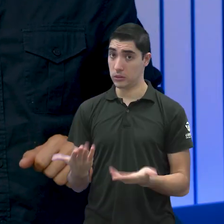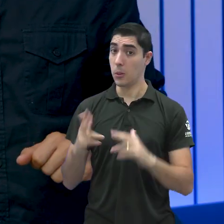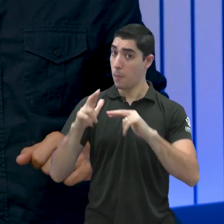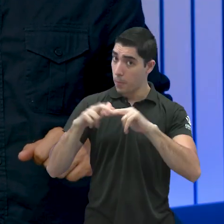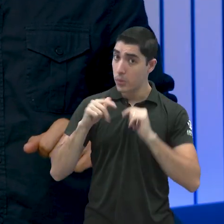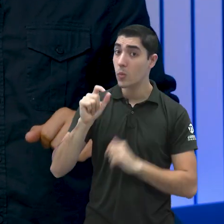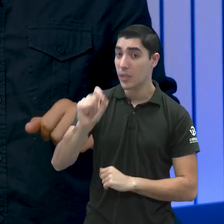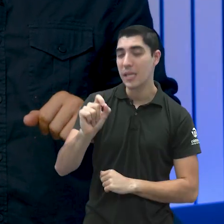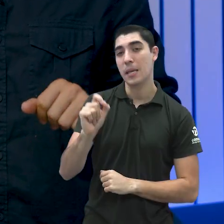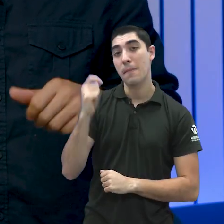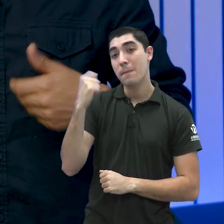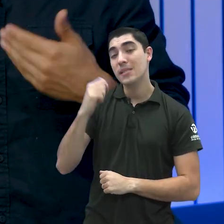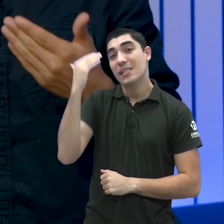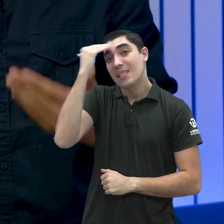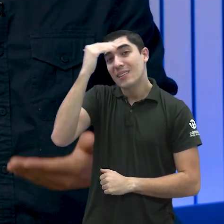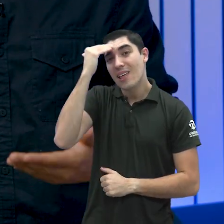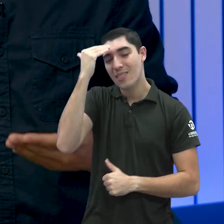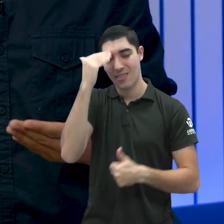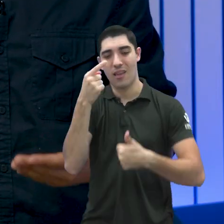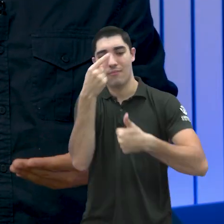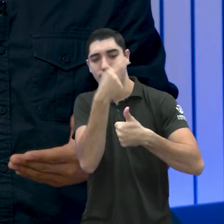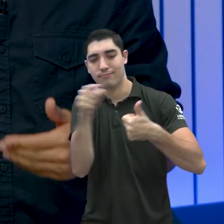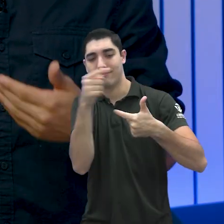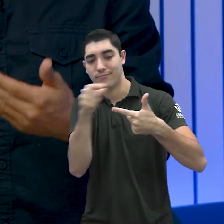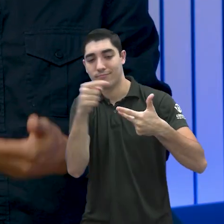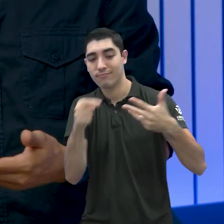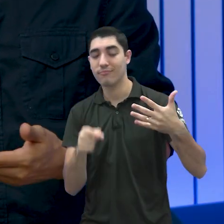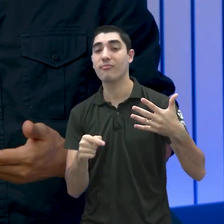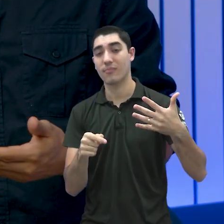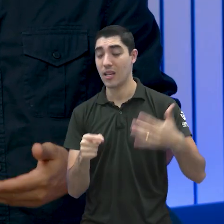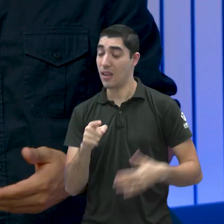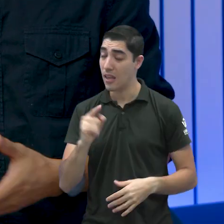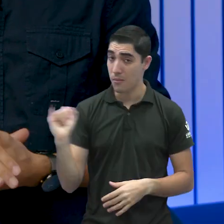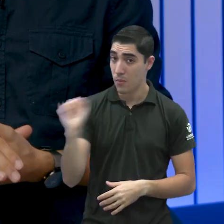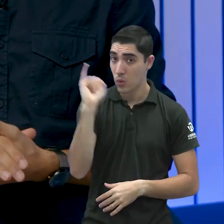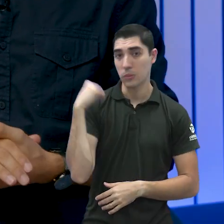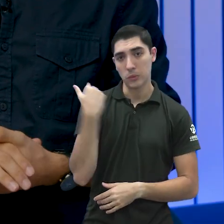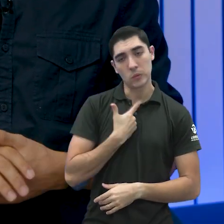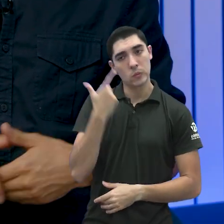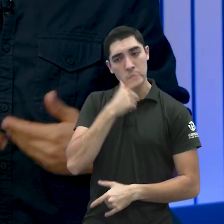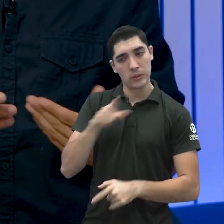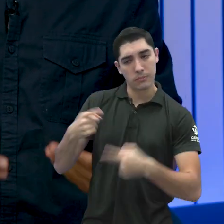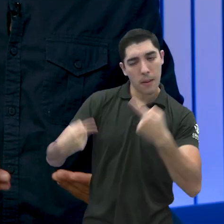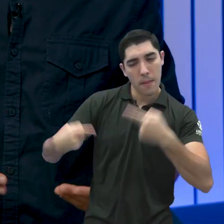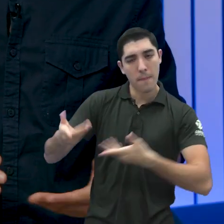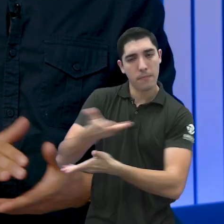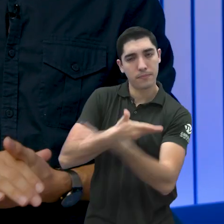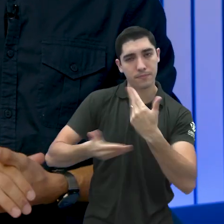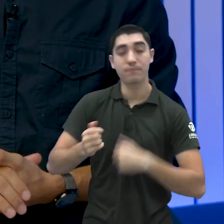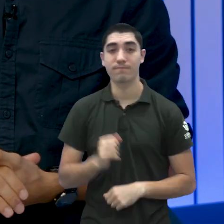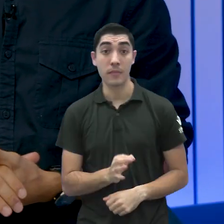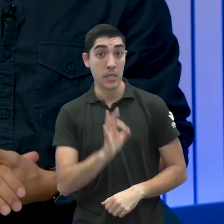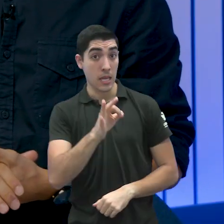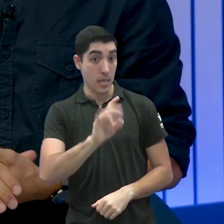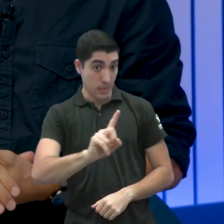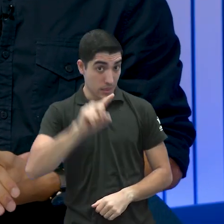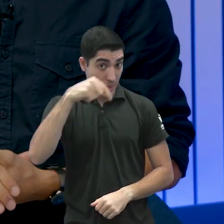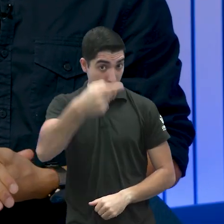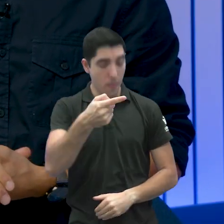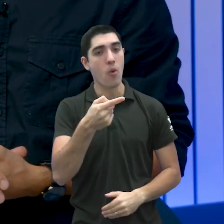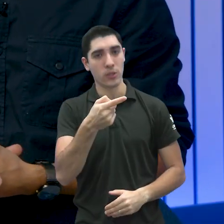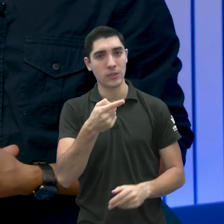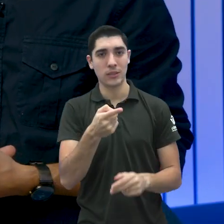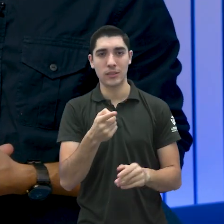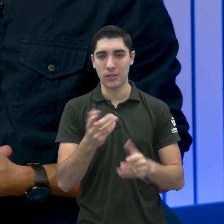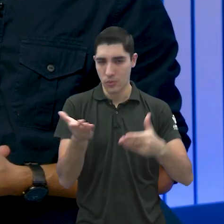isso que entender esses fatores é um passo importante para ampliar esse diálogo. Pois é, a gente vai